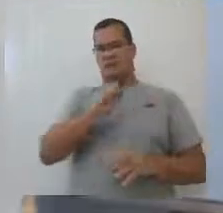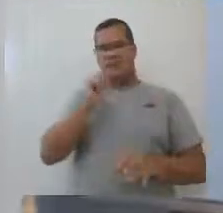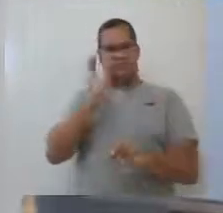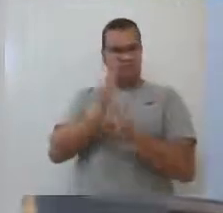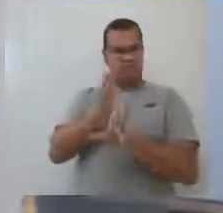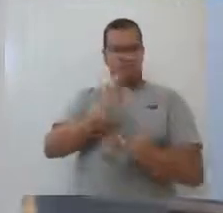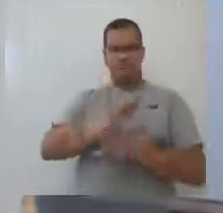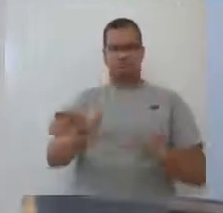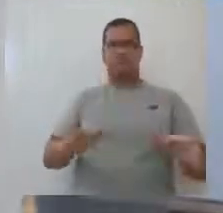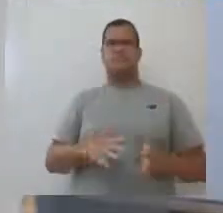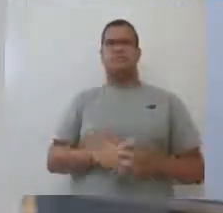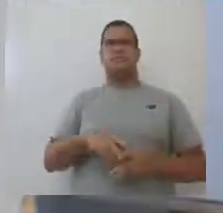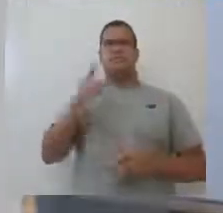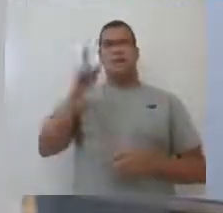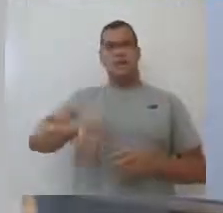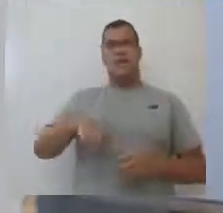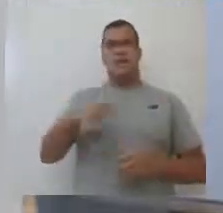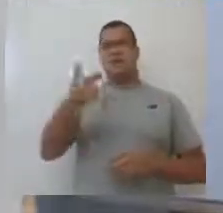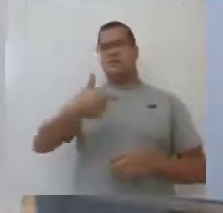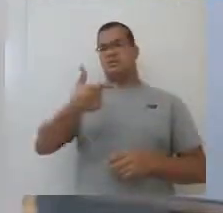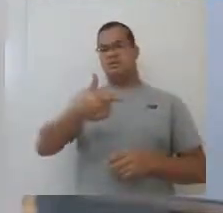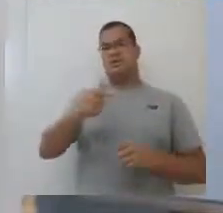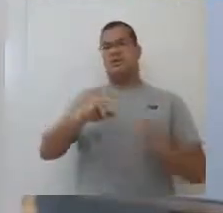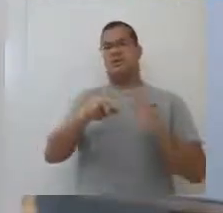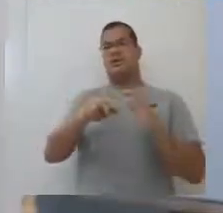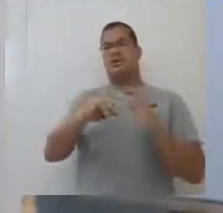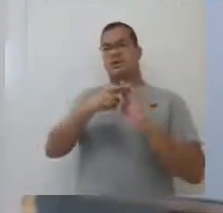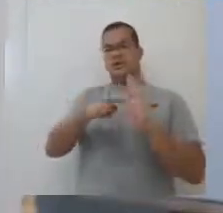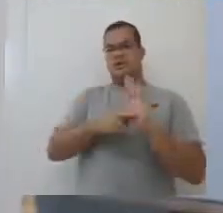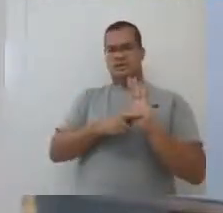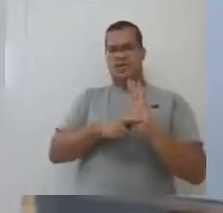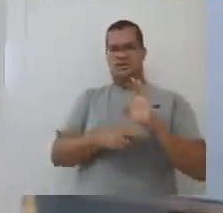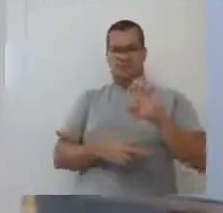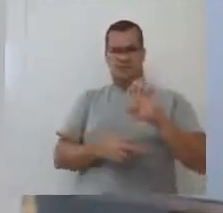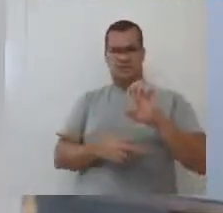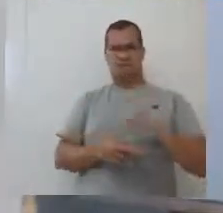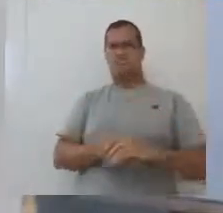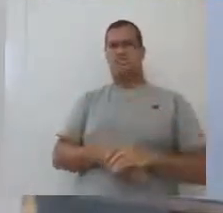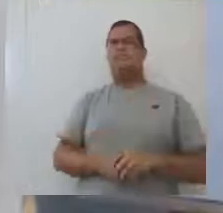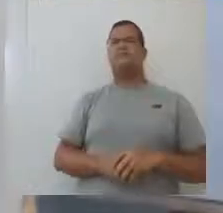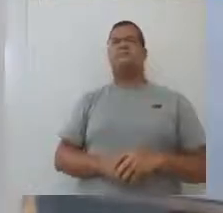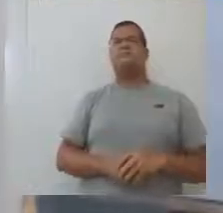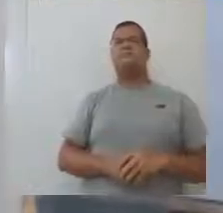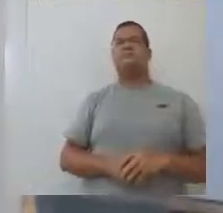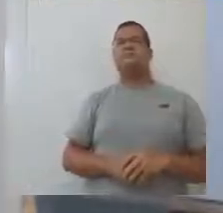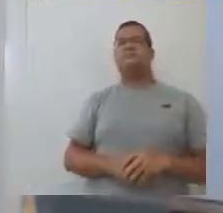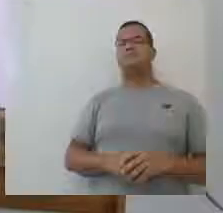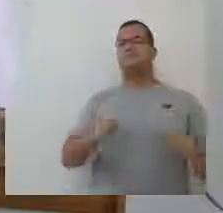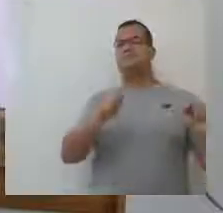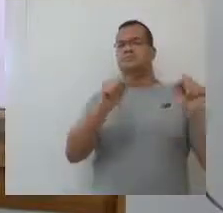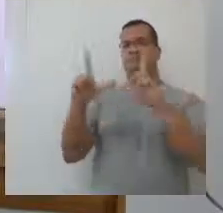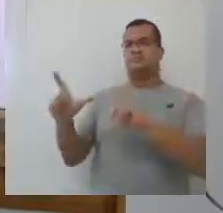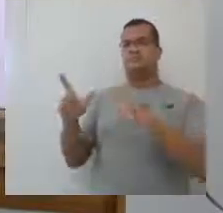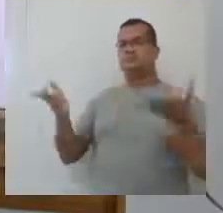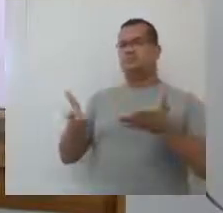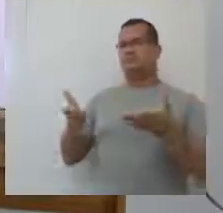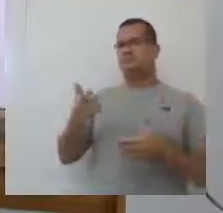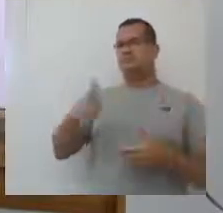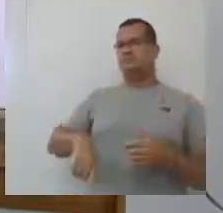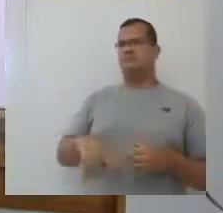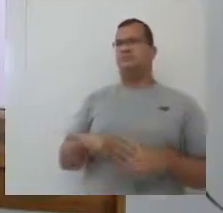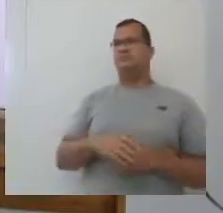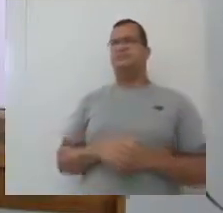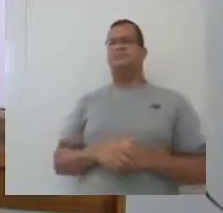tá? Essa é a segunda regra, a regra do E. Beleza? Tranquilo? Corta aqui pra televisão, por favor, Mário, de novo.